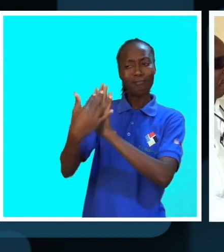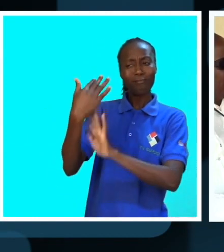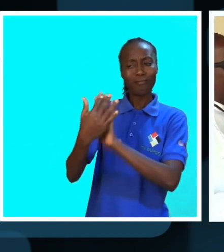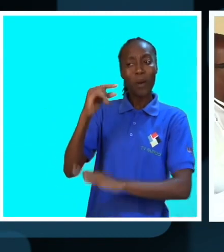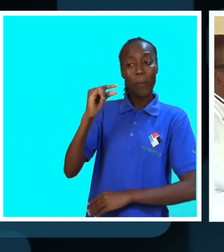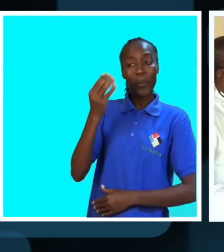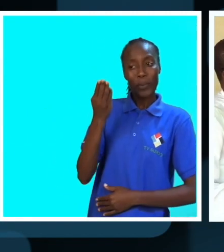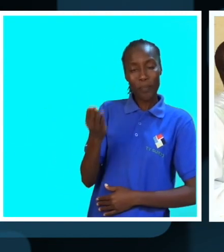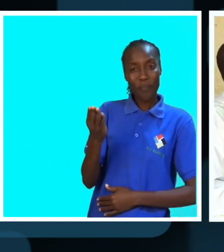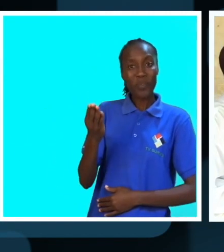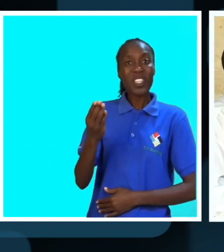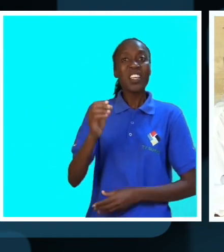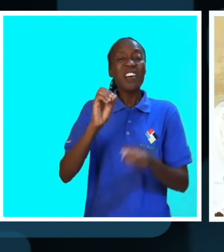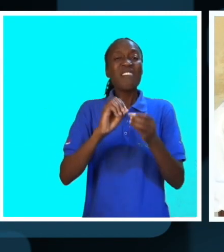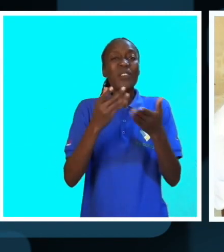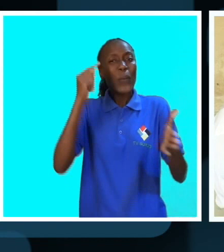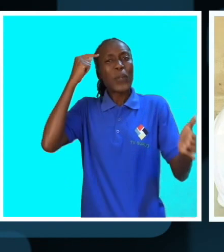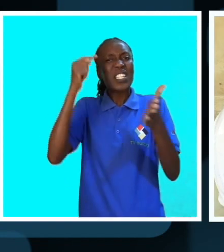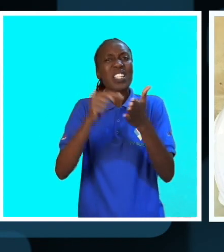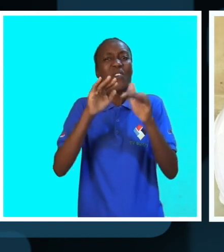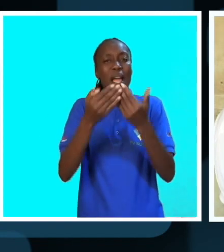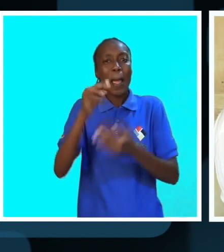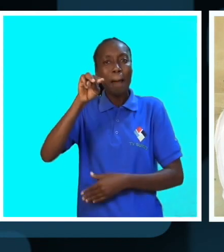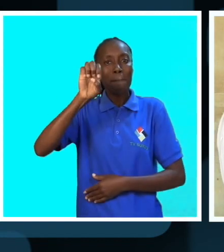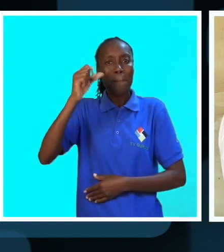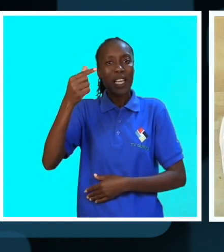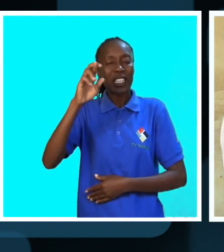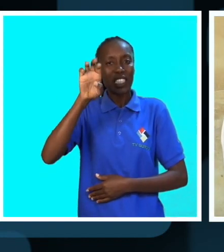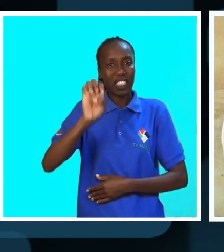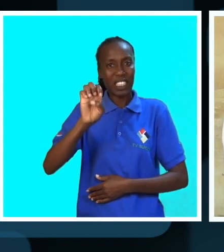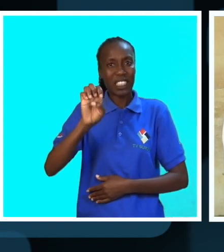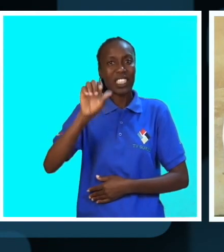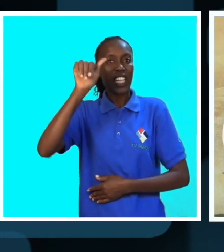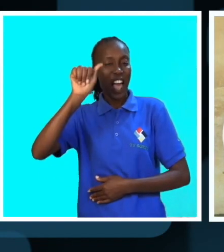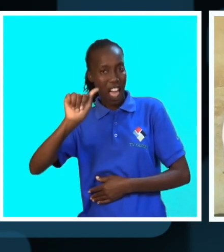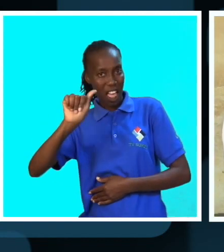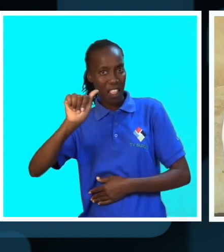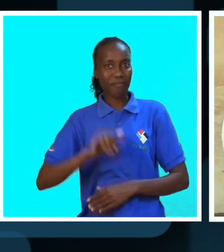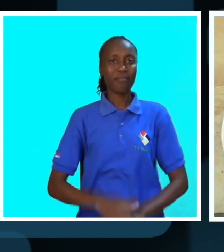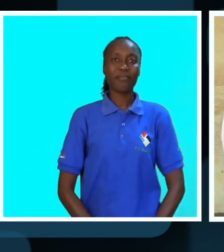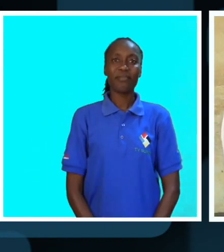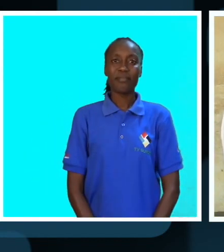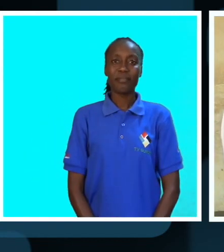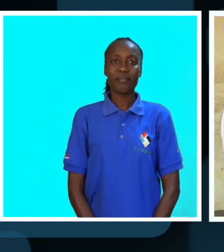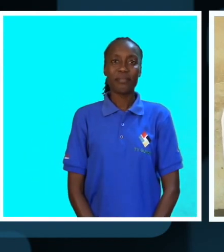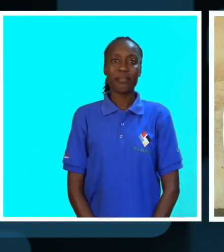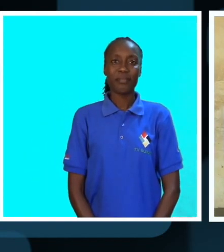neste caso, podes nos contar um pouco o que é ser mestre regente